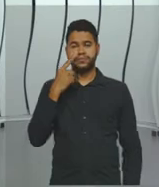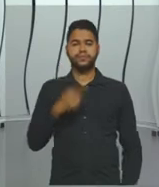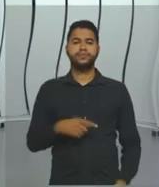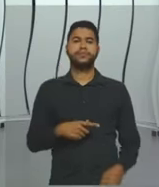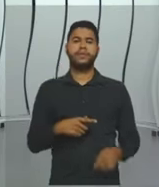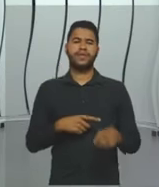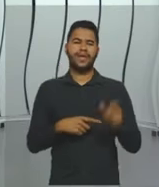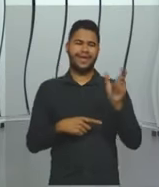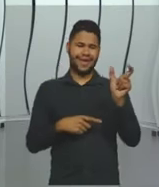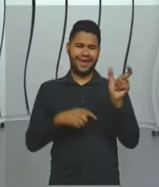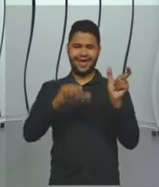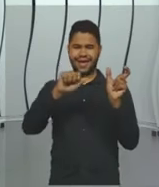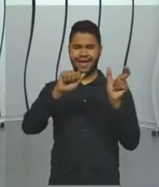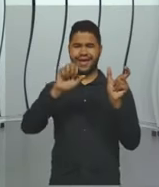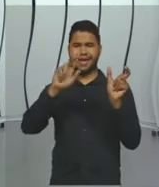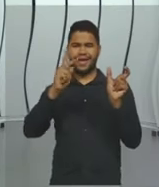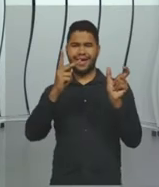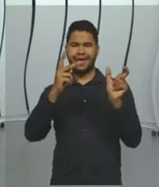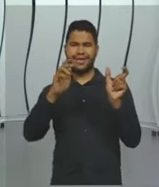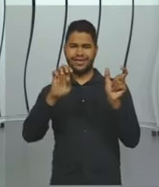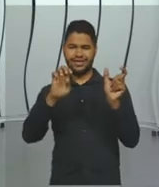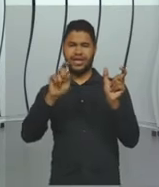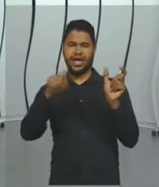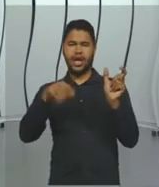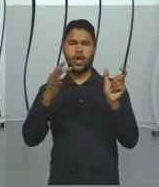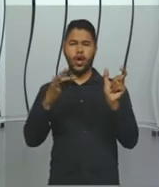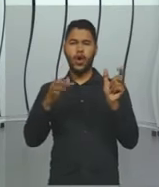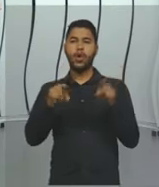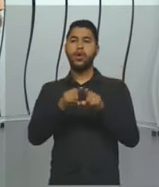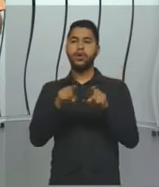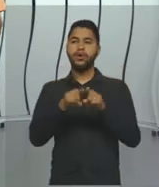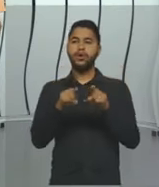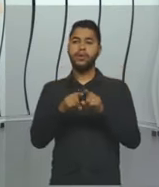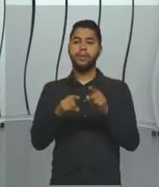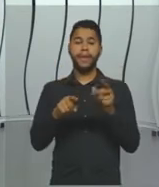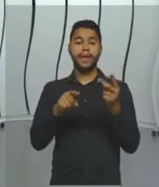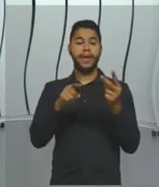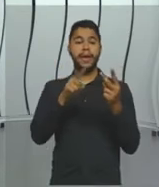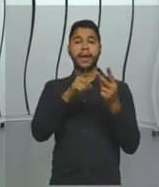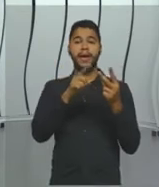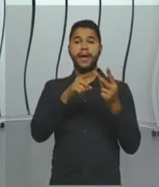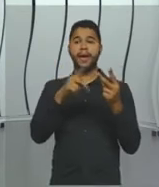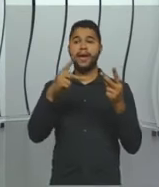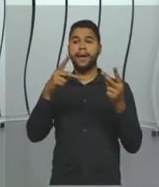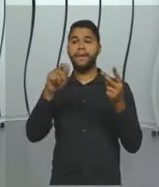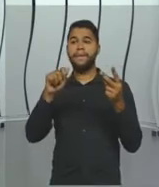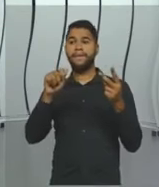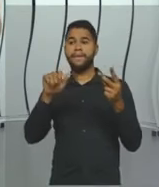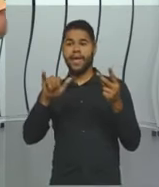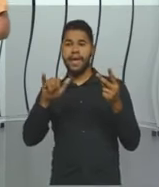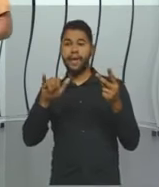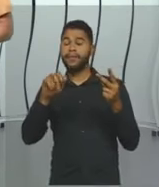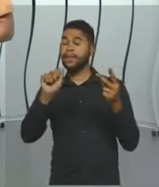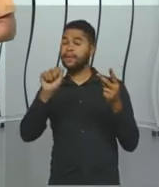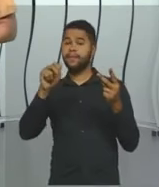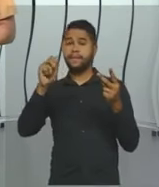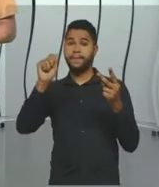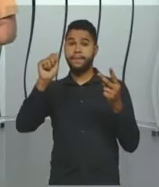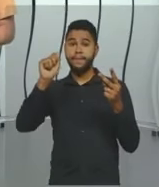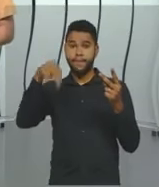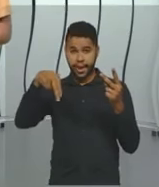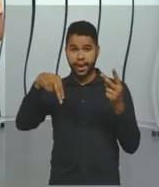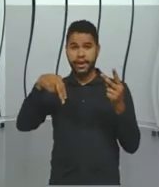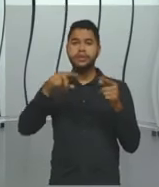significa dor, mas também tem a palavrinha pain, que também significa dor. Então, vamos ver qual a diferença entre uma